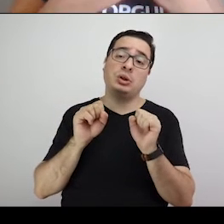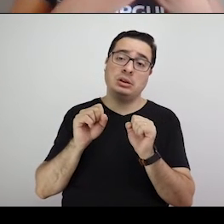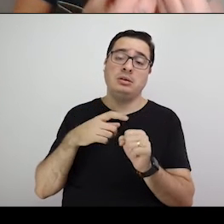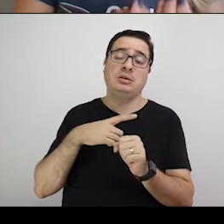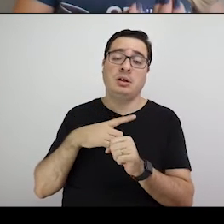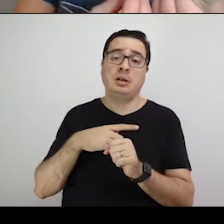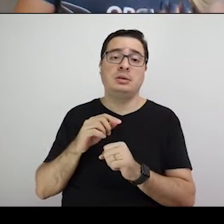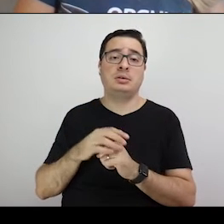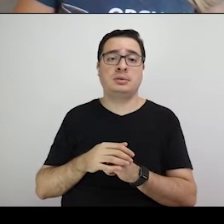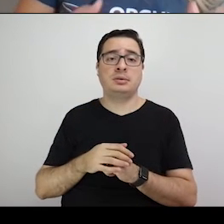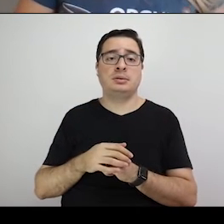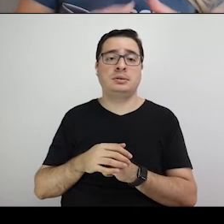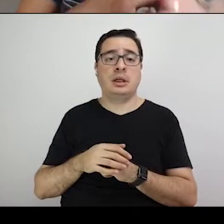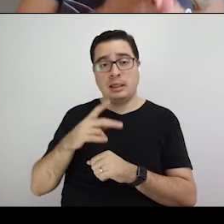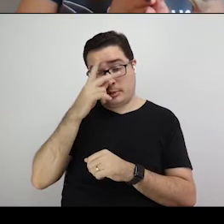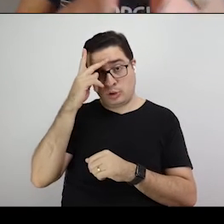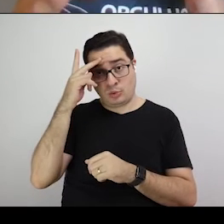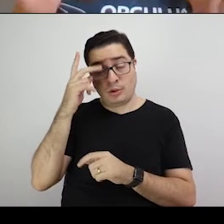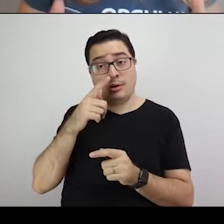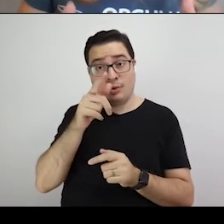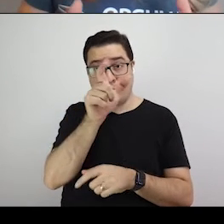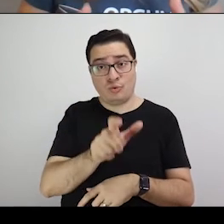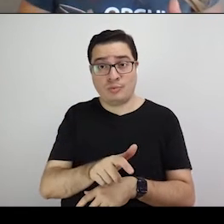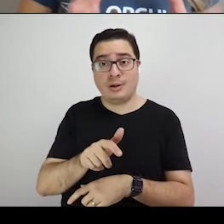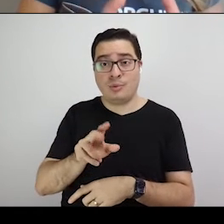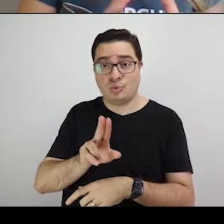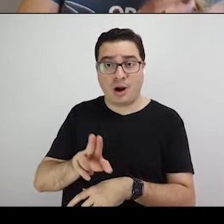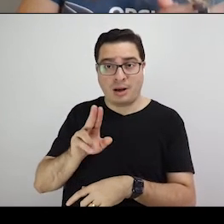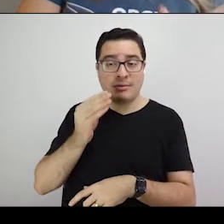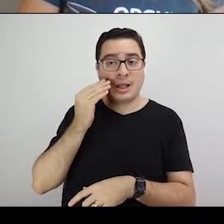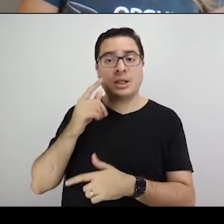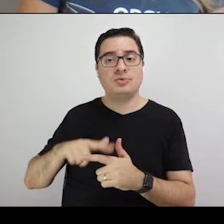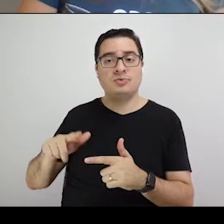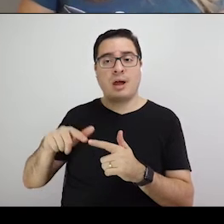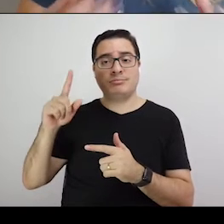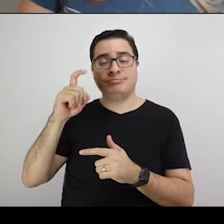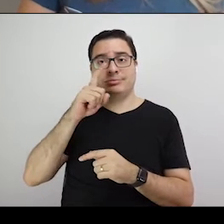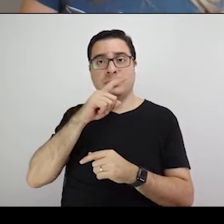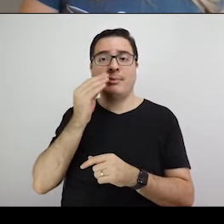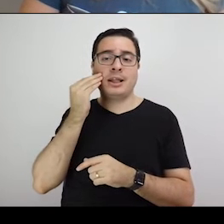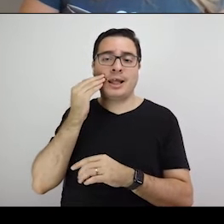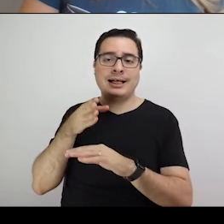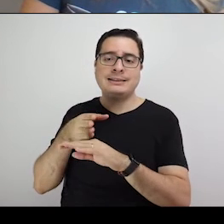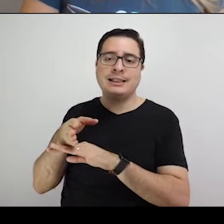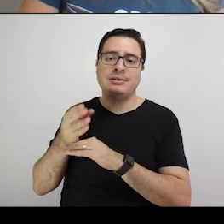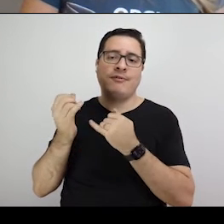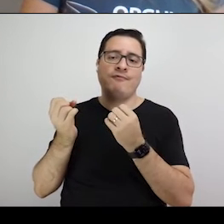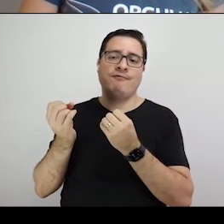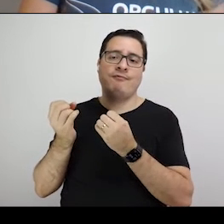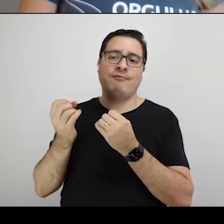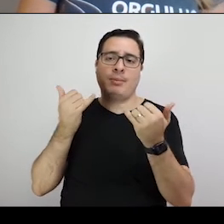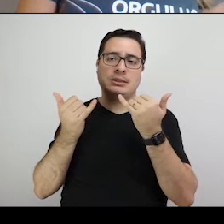essa pessoa encontre alguma dificuldade, né, para para acesso à informação.